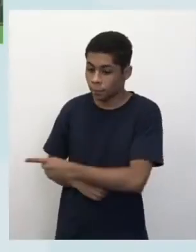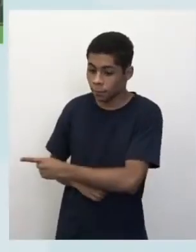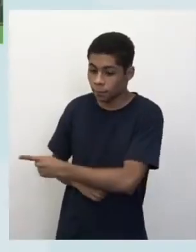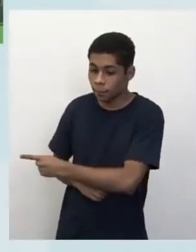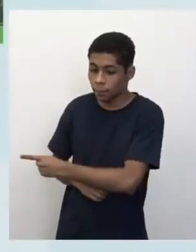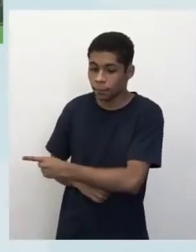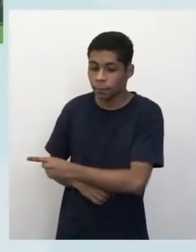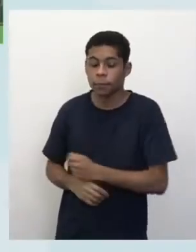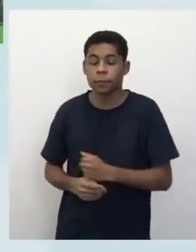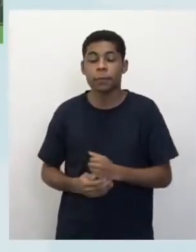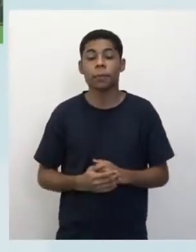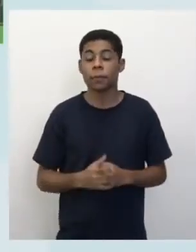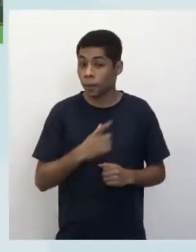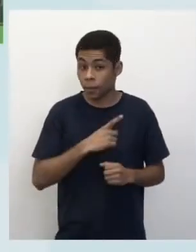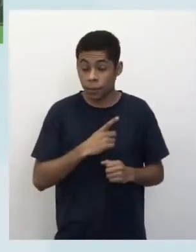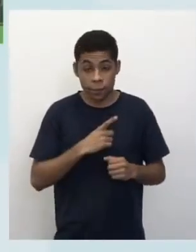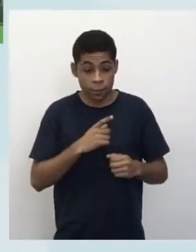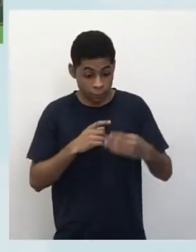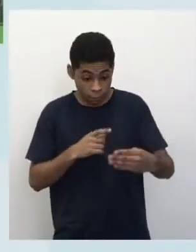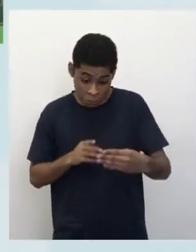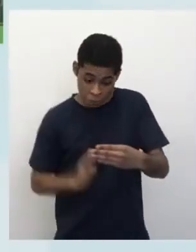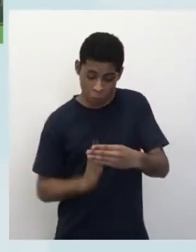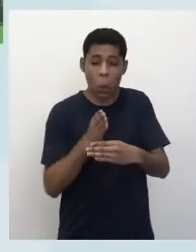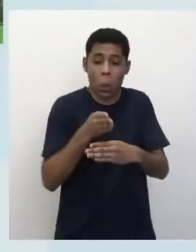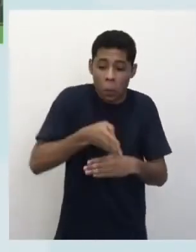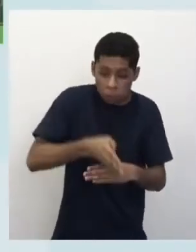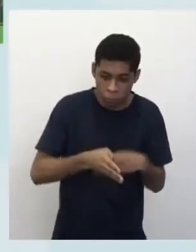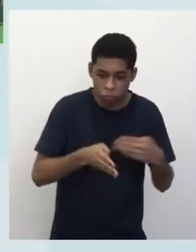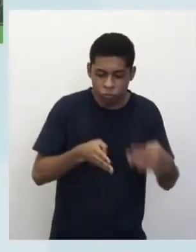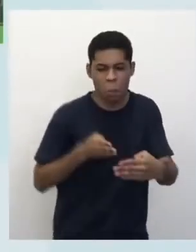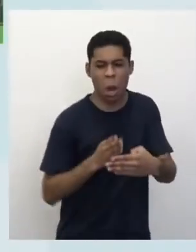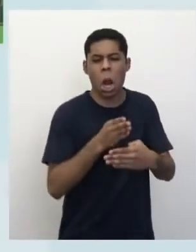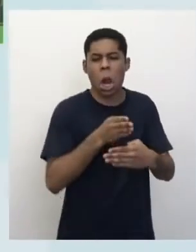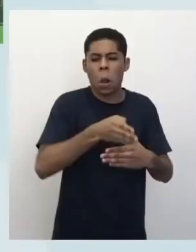tem obstáculos, né? Isso. Cada momento você